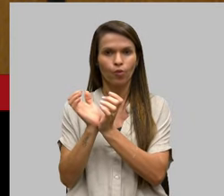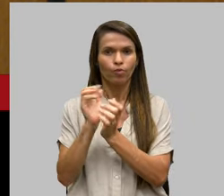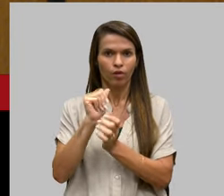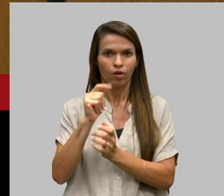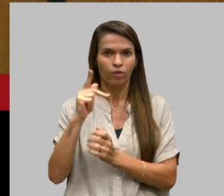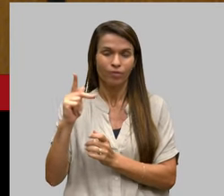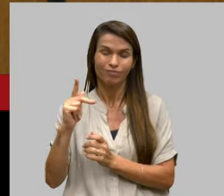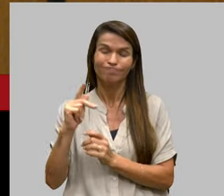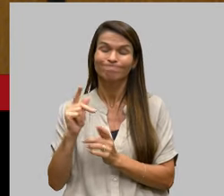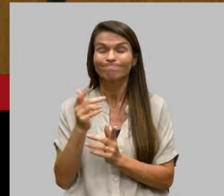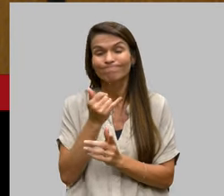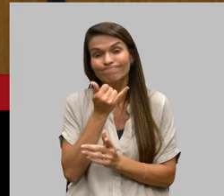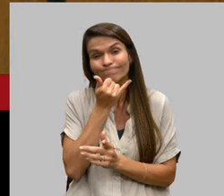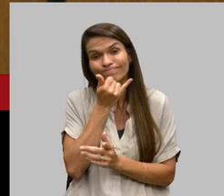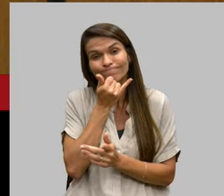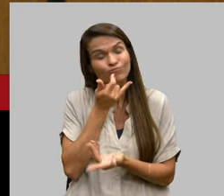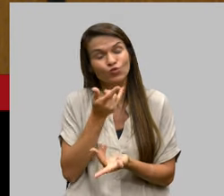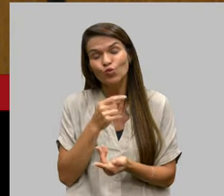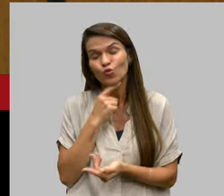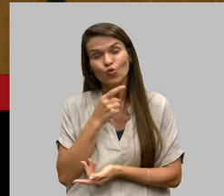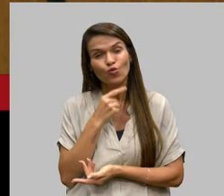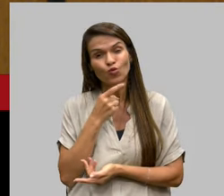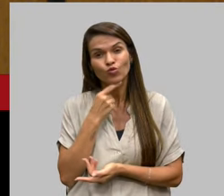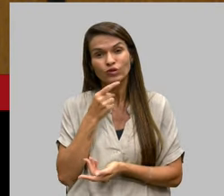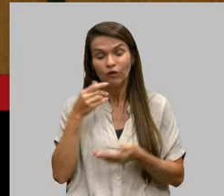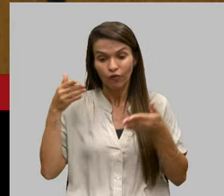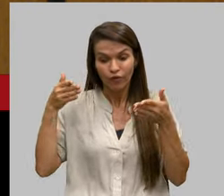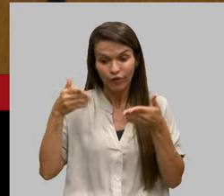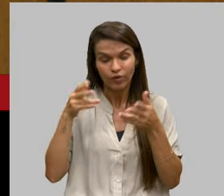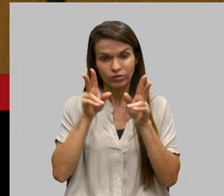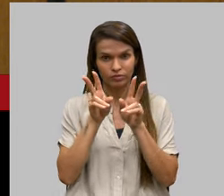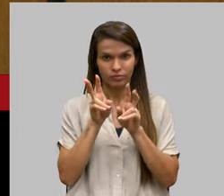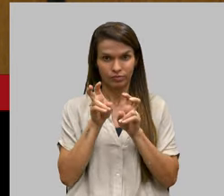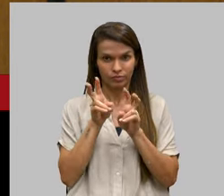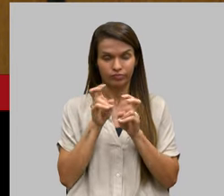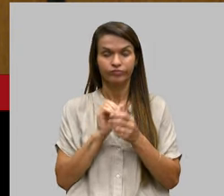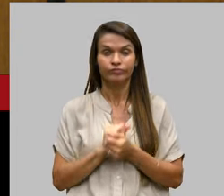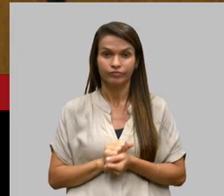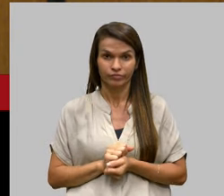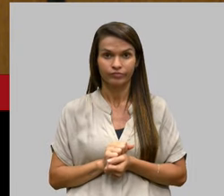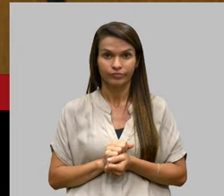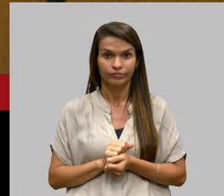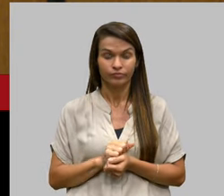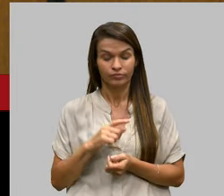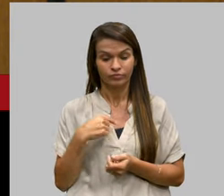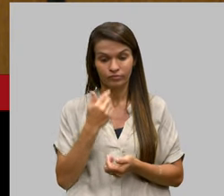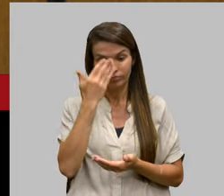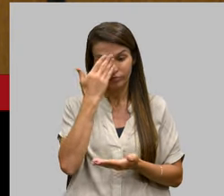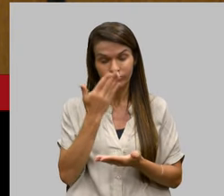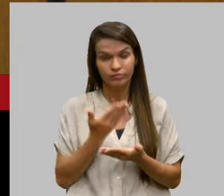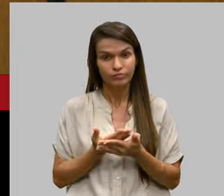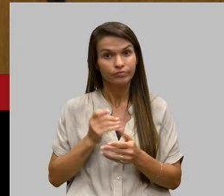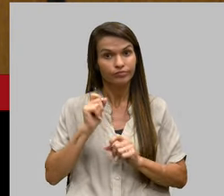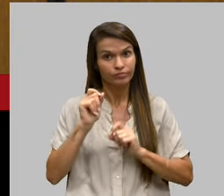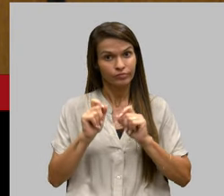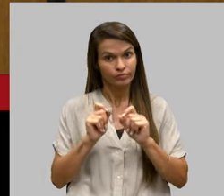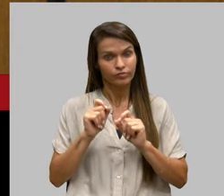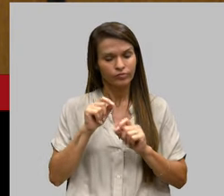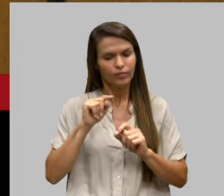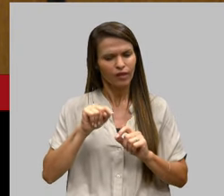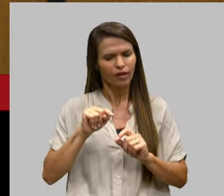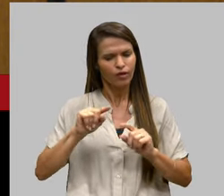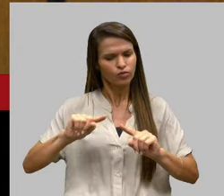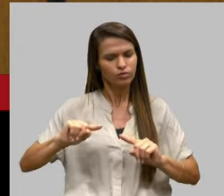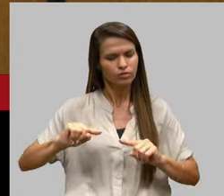conseguimos ainda fazer essa centralização então Eh Nós acreditamos que esse é o desafio do